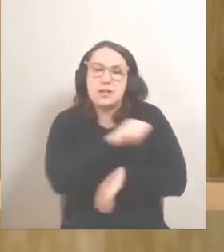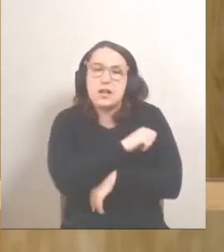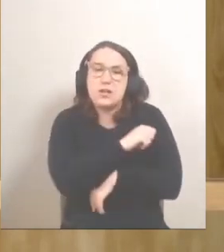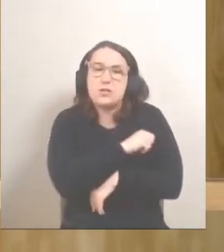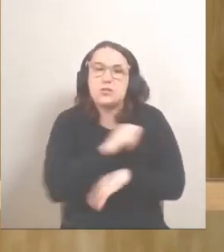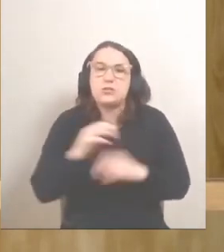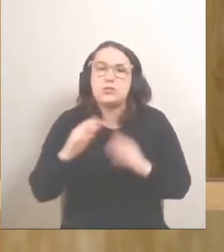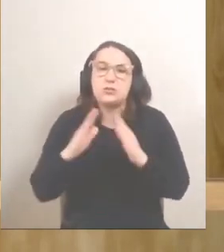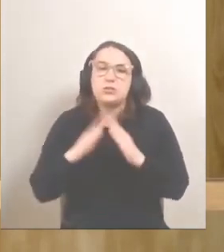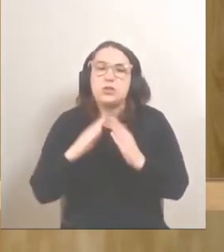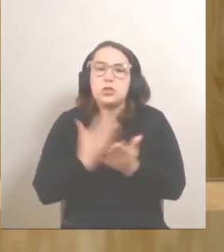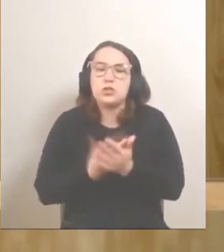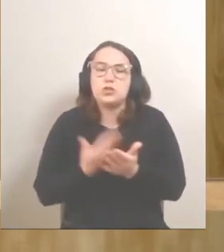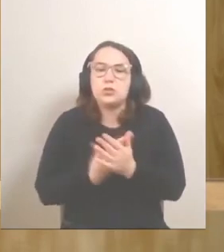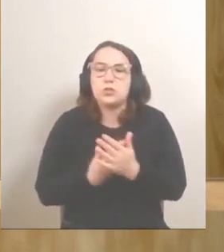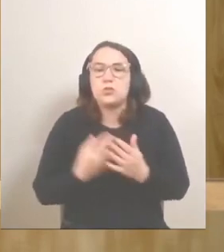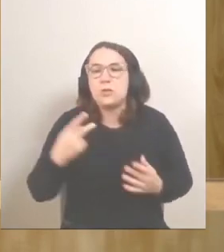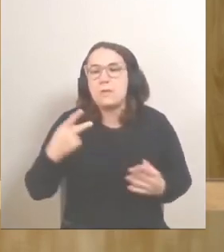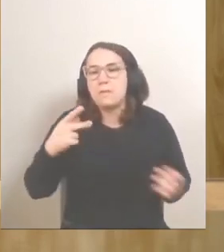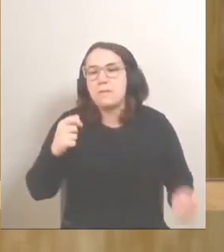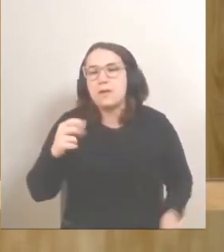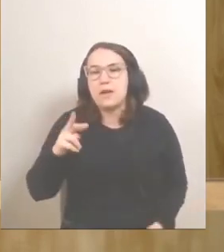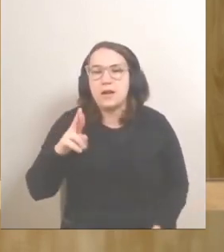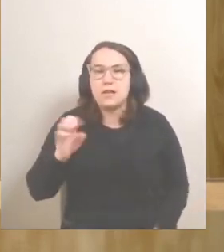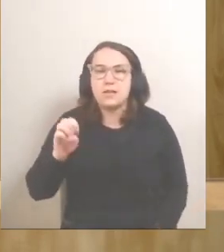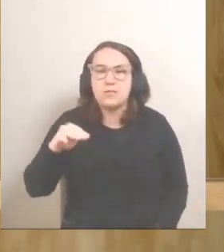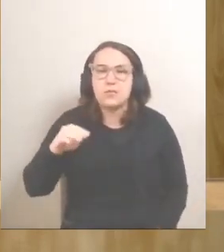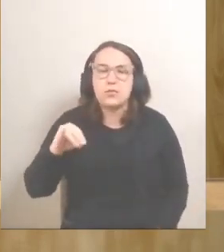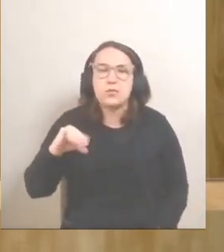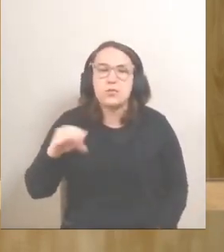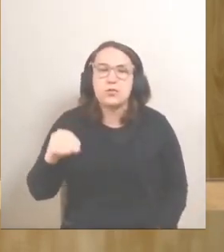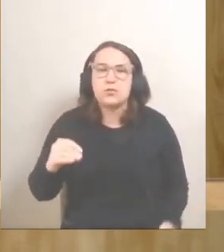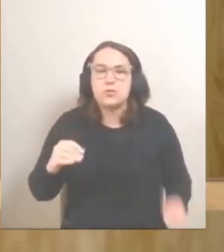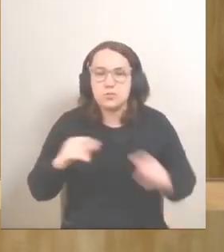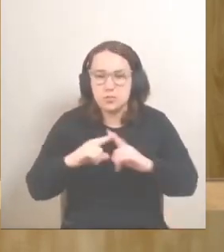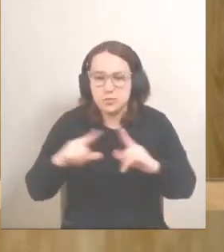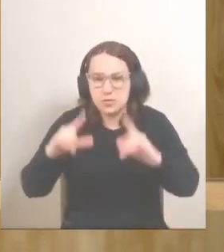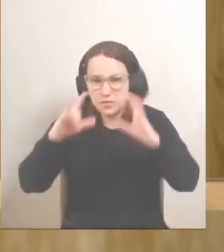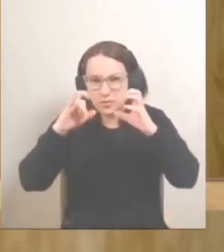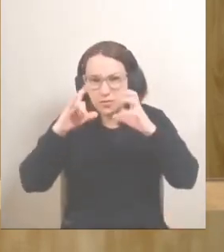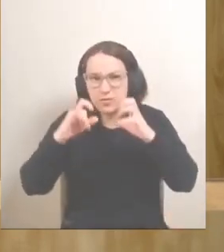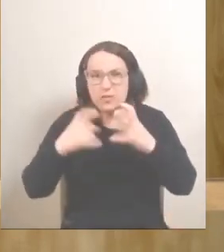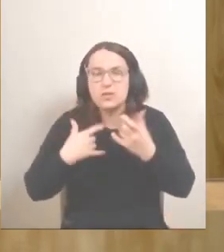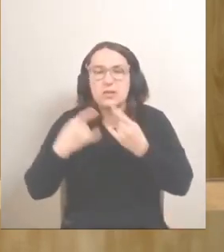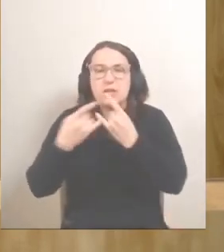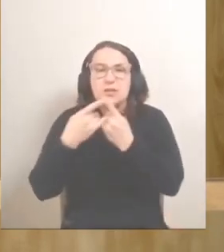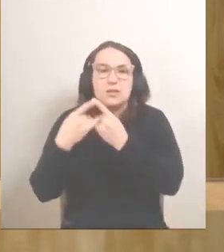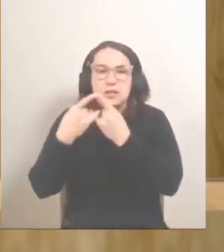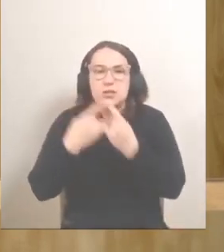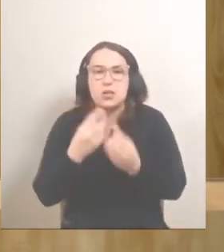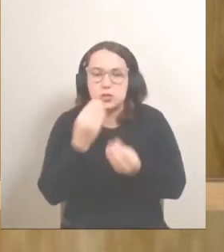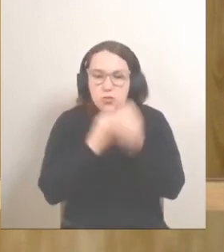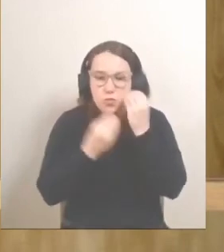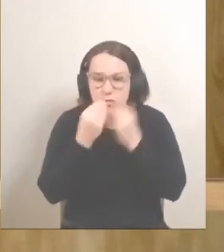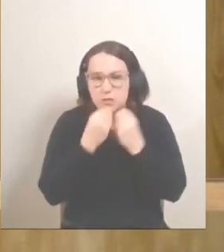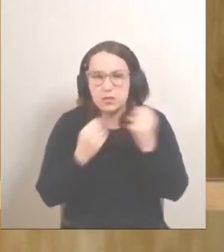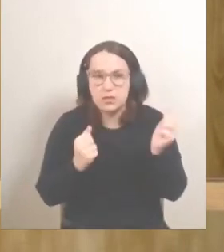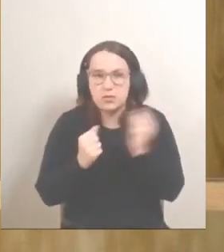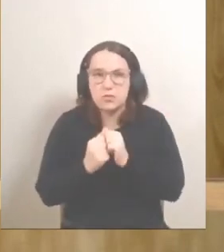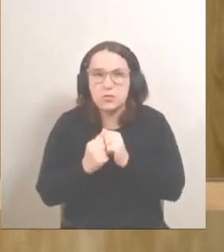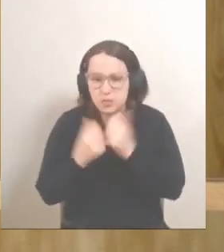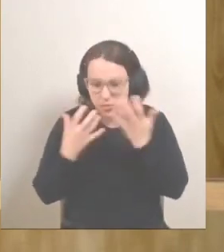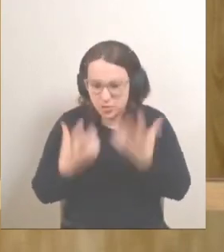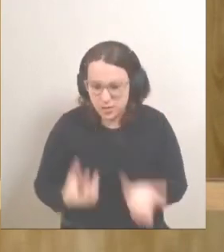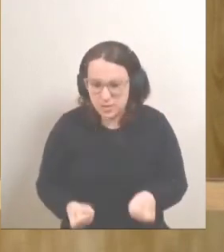Colégio Padre Mói, outro dia eu fiz uma postagem no Instagram, ele entrou lá e falou que queria fazer uma live de comida comigo. Convite aceito,